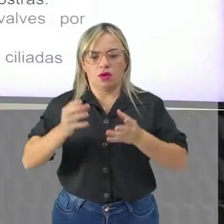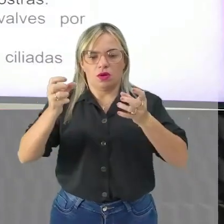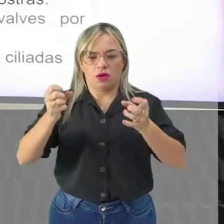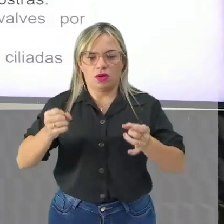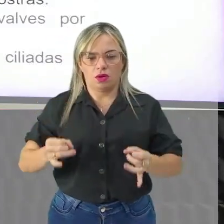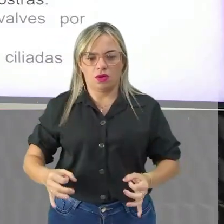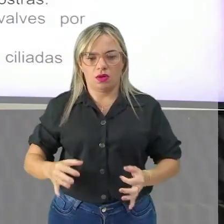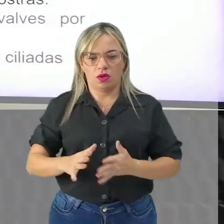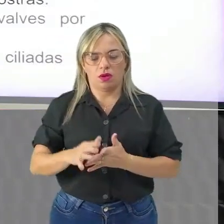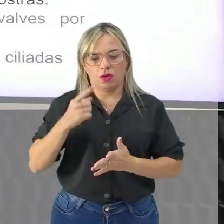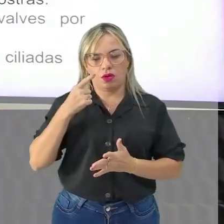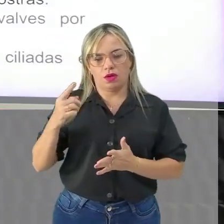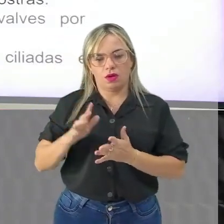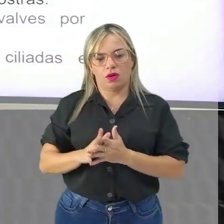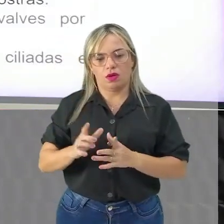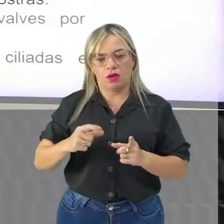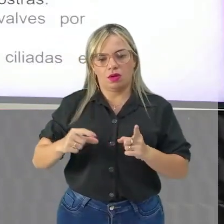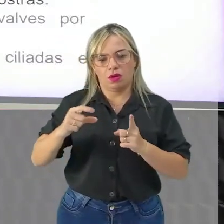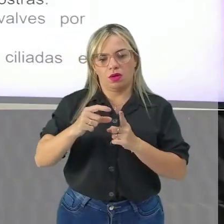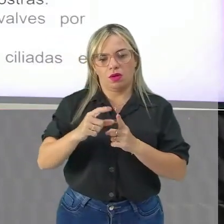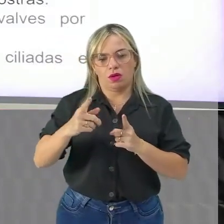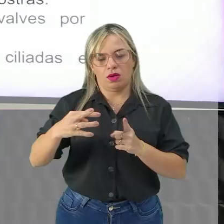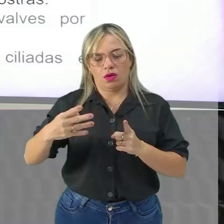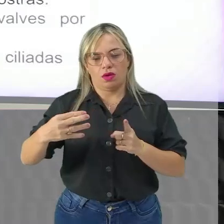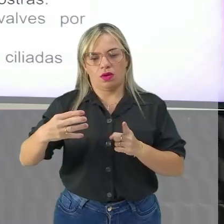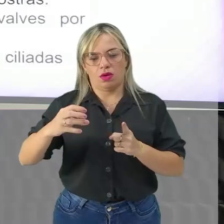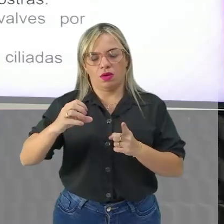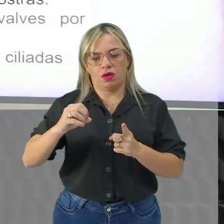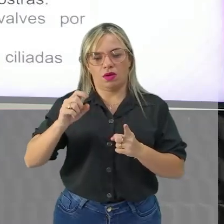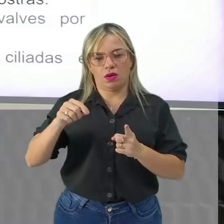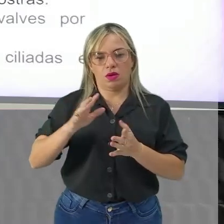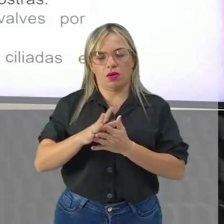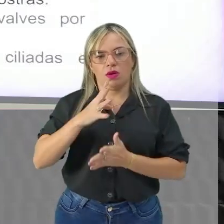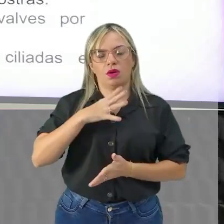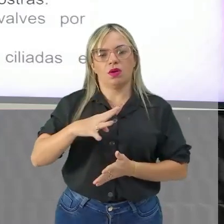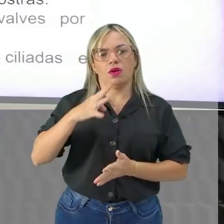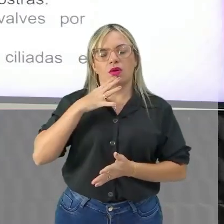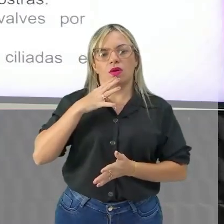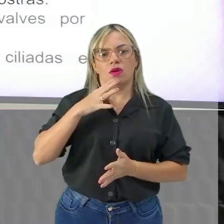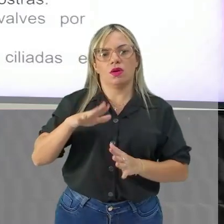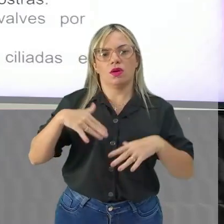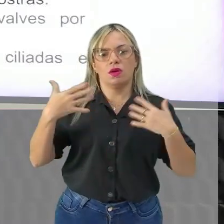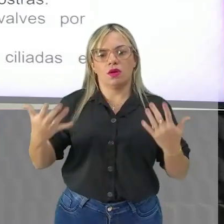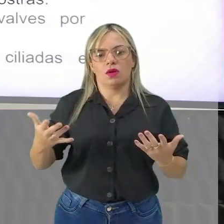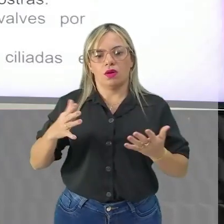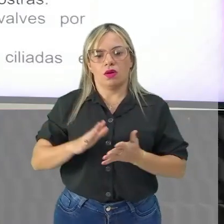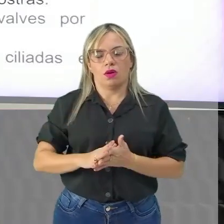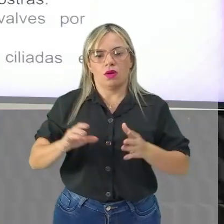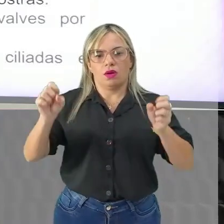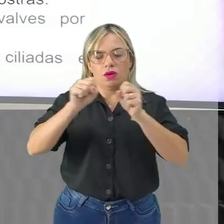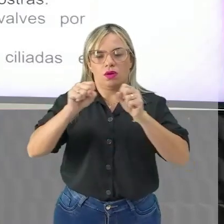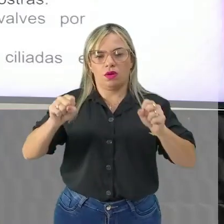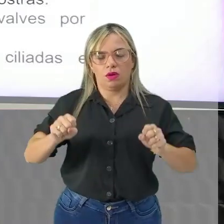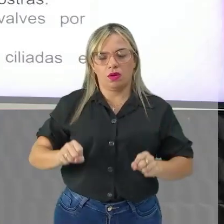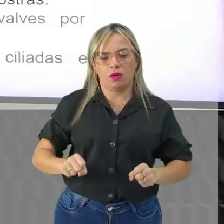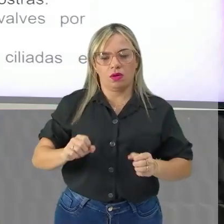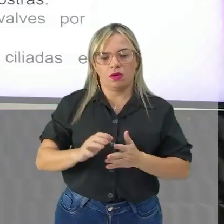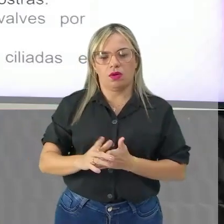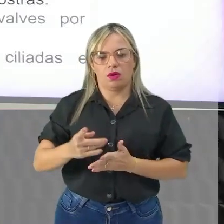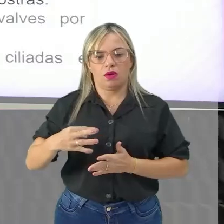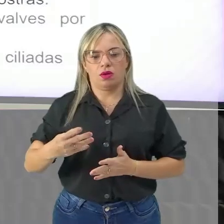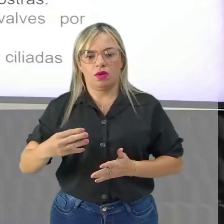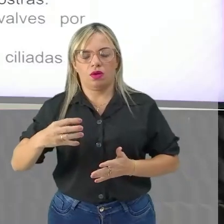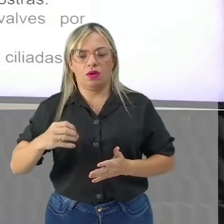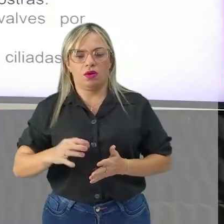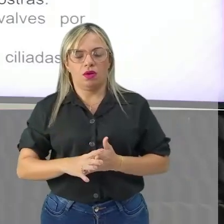Podes, pé, gastro, a gente conhece até de outras palavras, né? Nosso sistema gástrico, né?